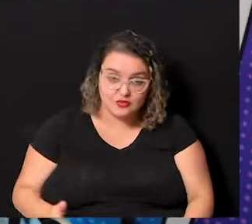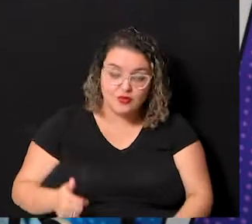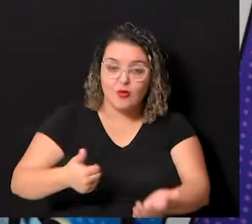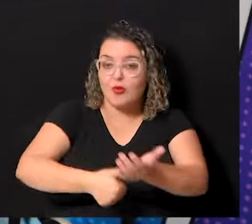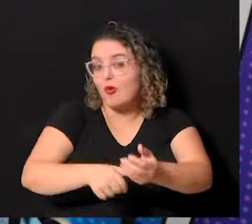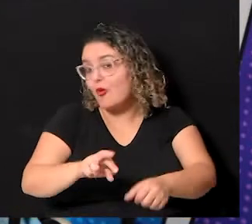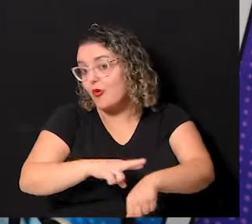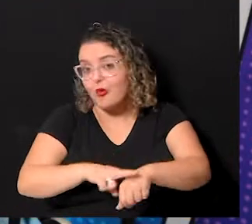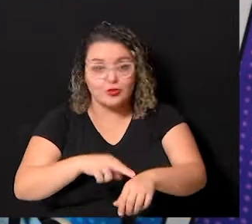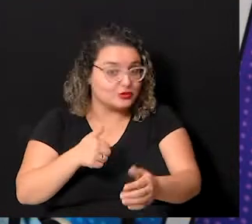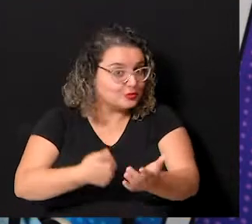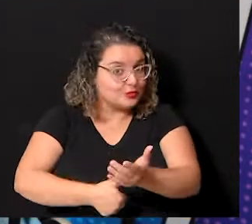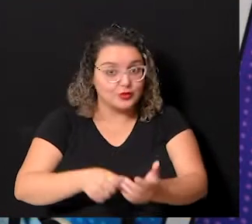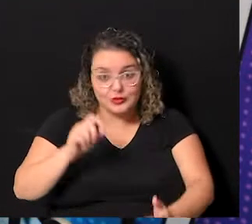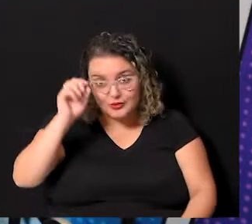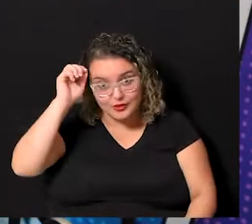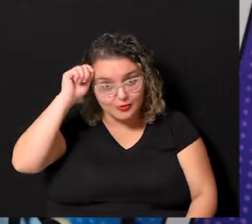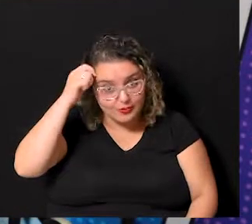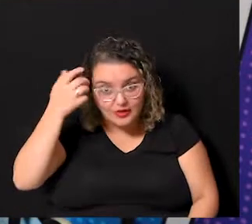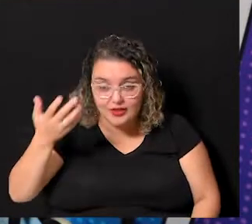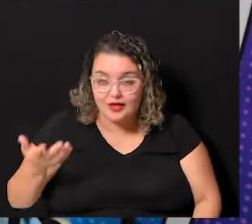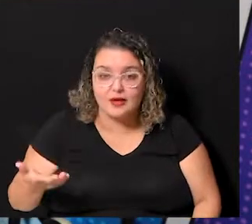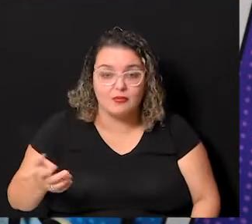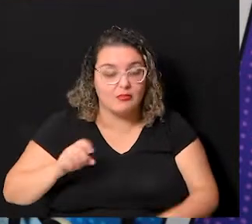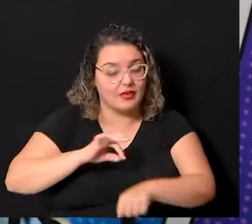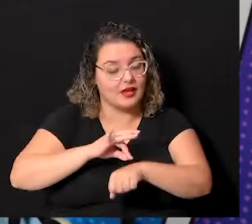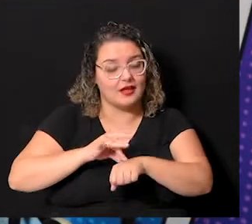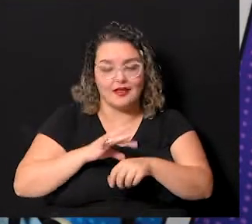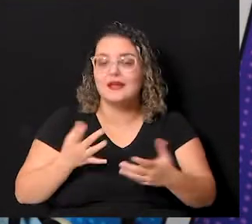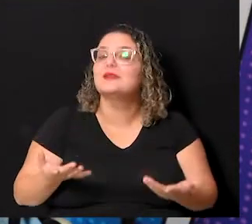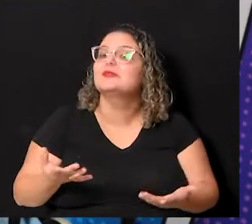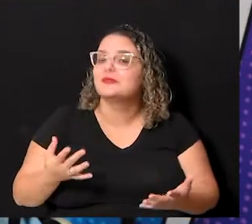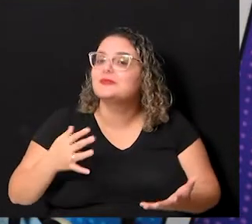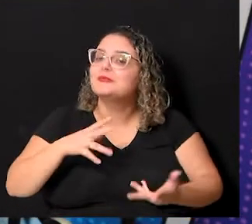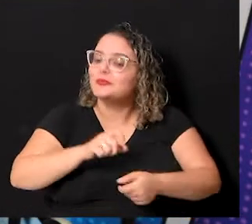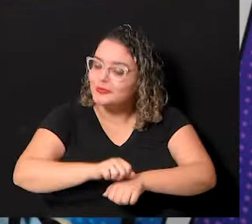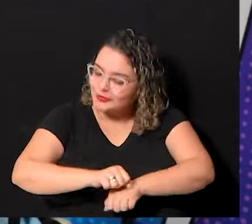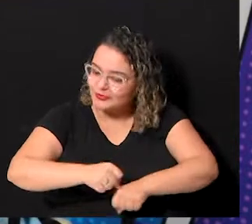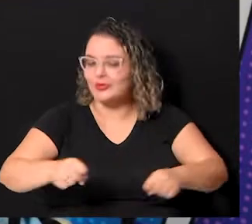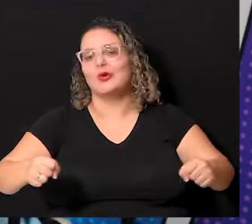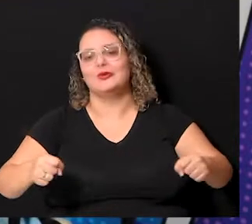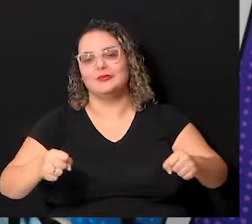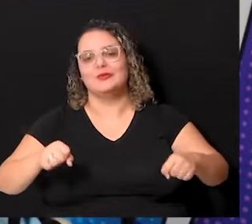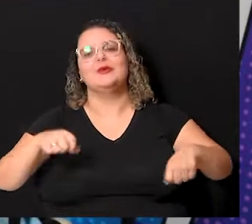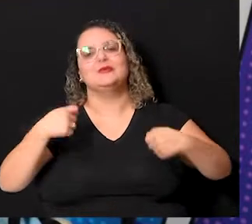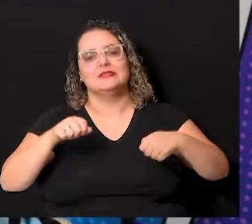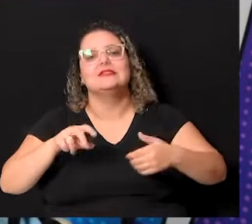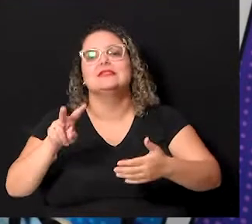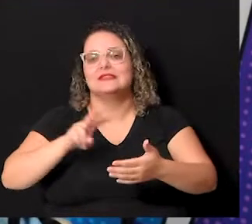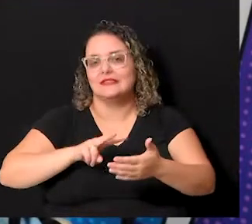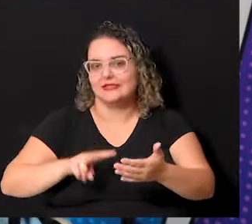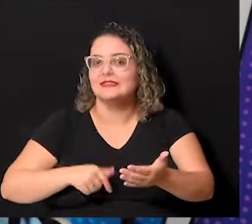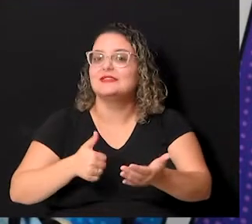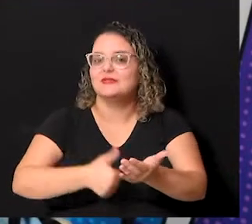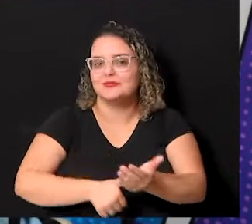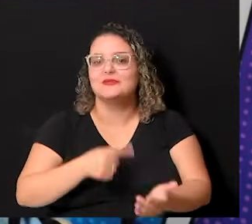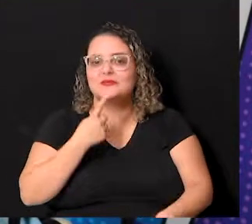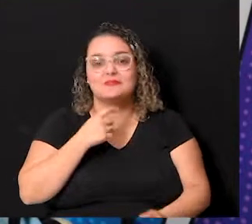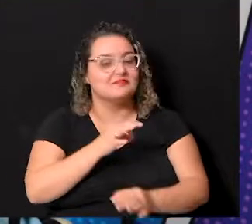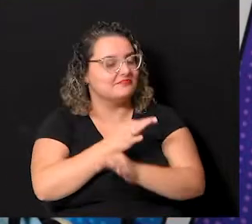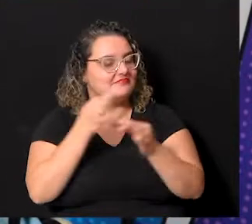preto. Não sei. O mundo ainda é muito grande e eu preciso terminar terminar de olhar para esse botão vermelho aqui